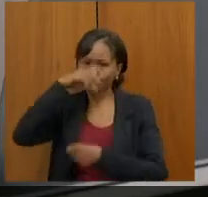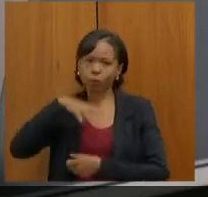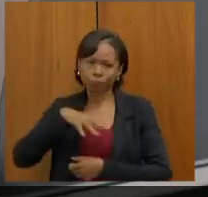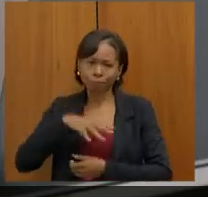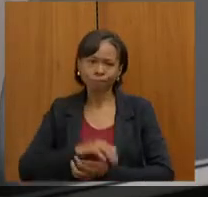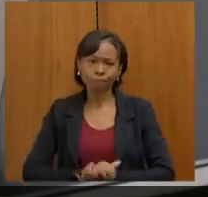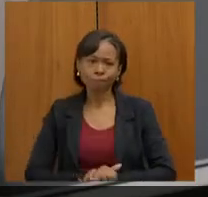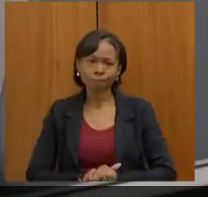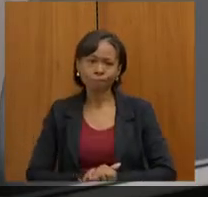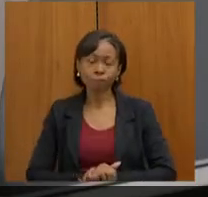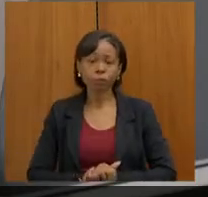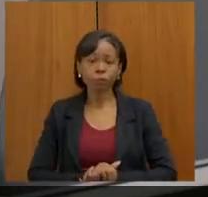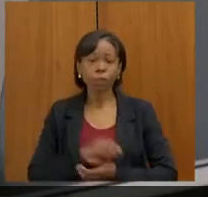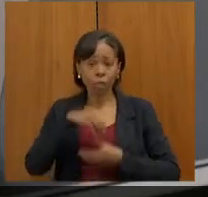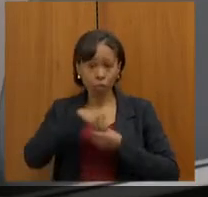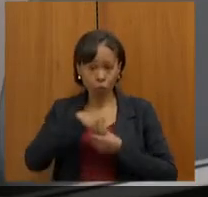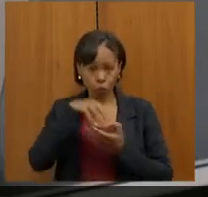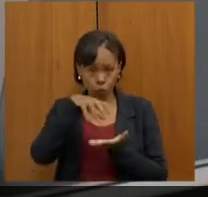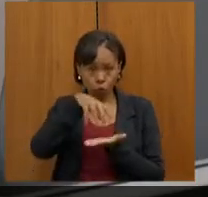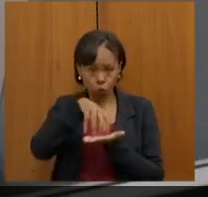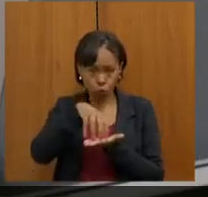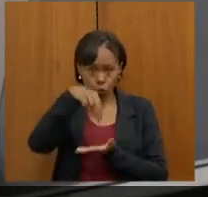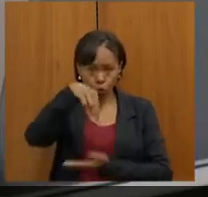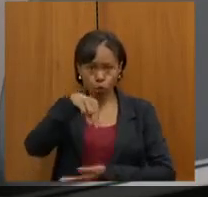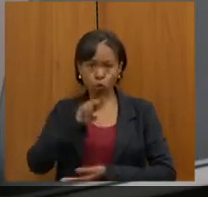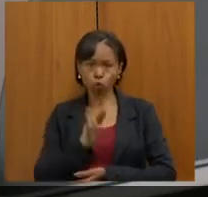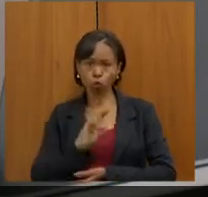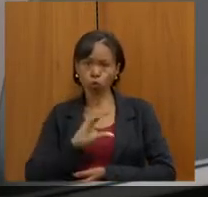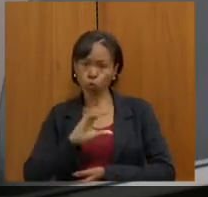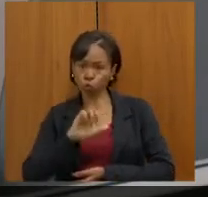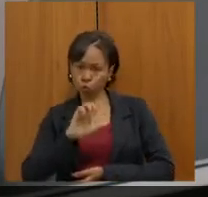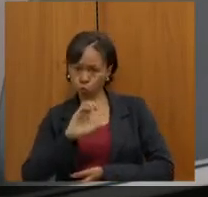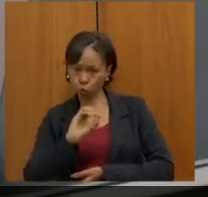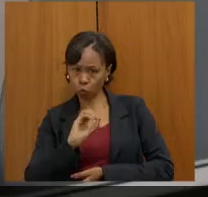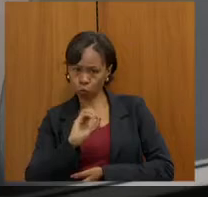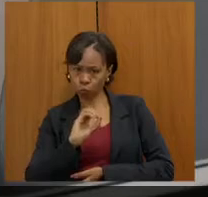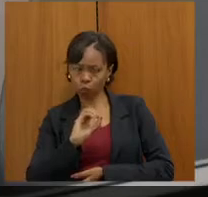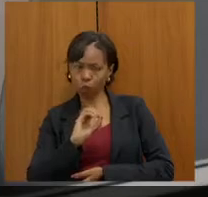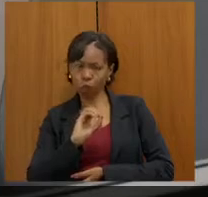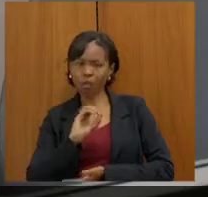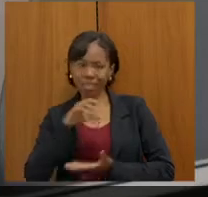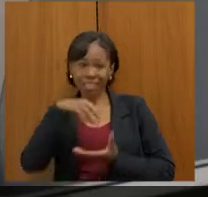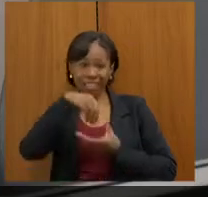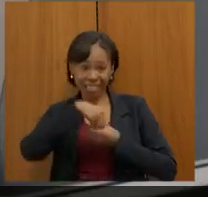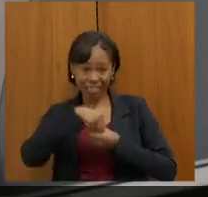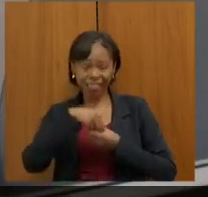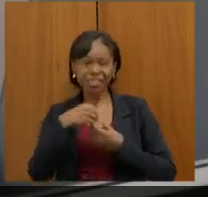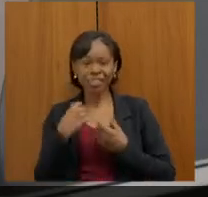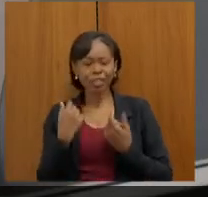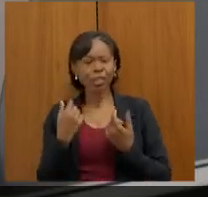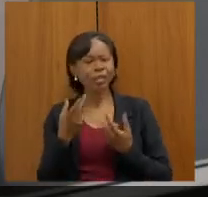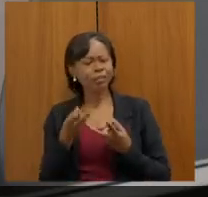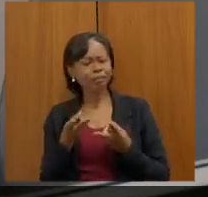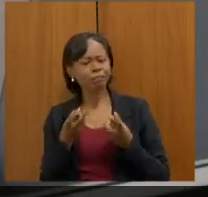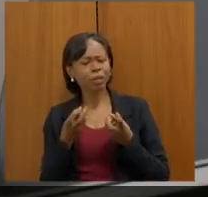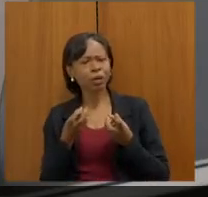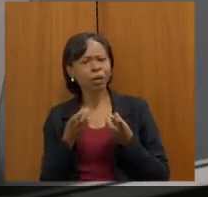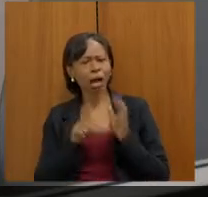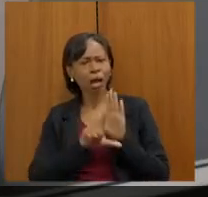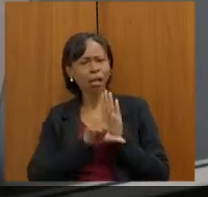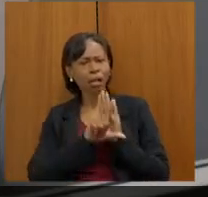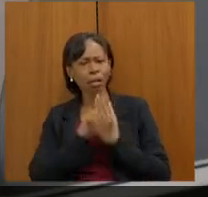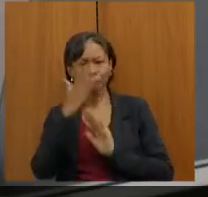núcleo conseguimos visualizar que a Lei Maria da Penha é tão importante quanto qualquer outro instrumento